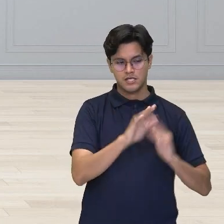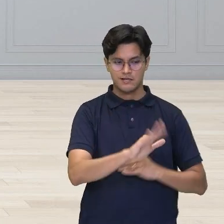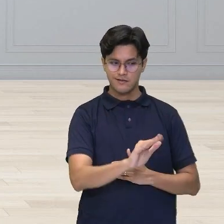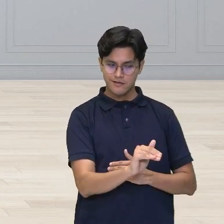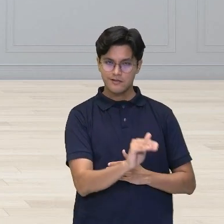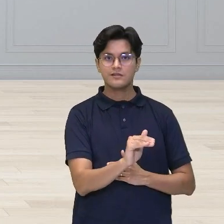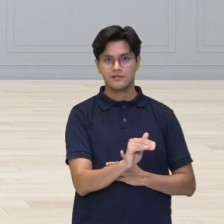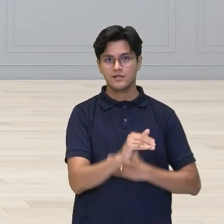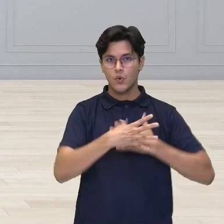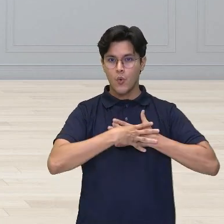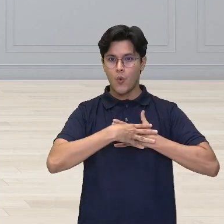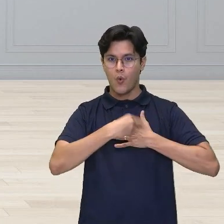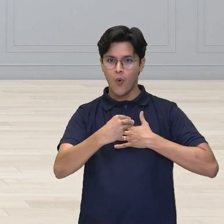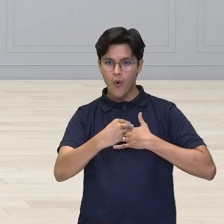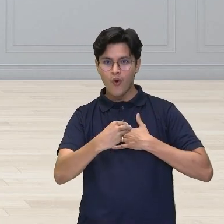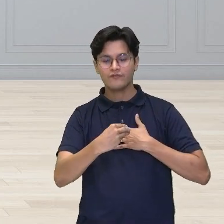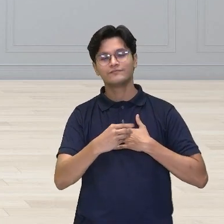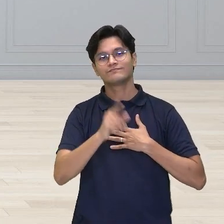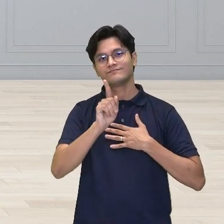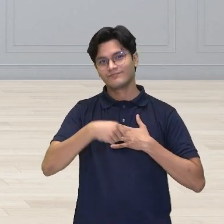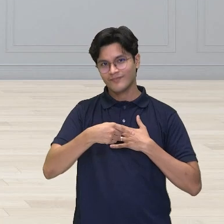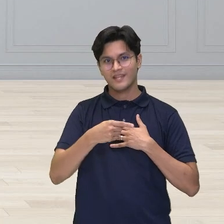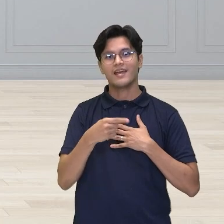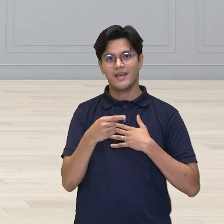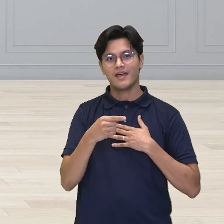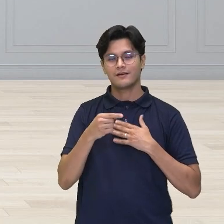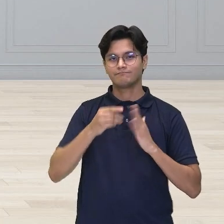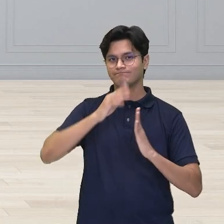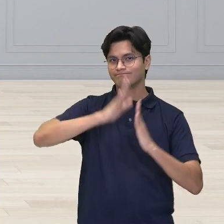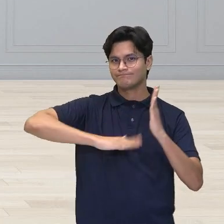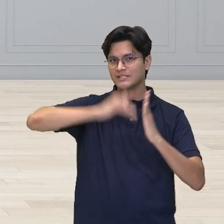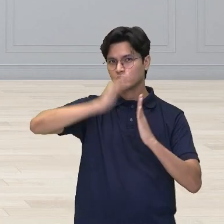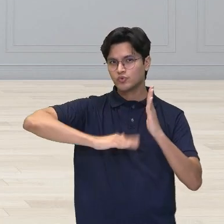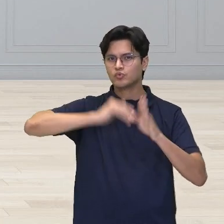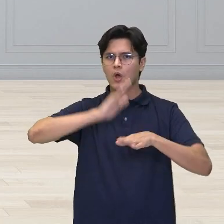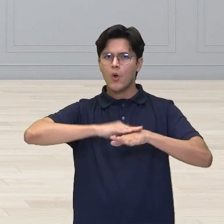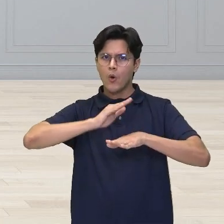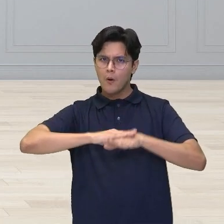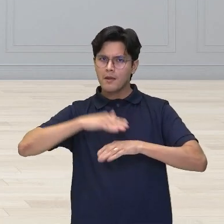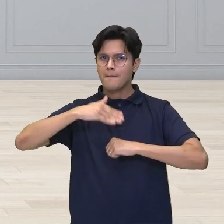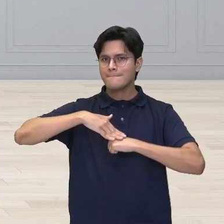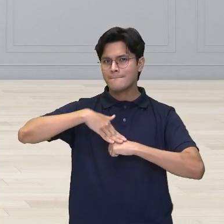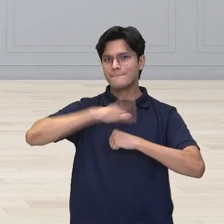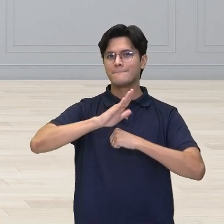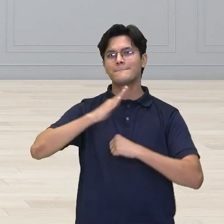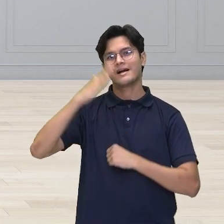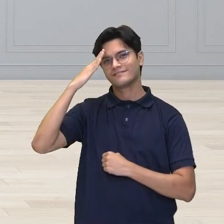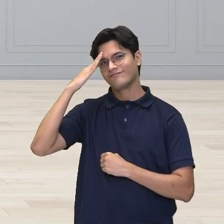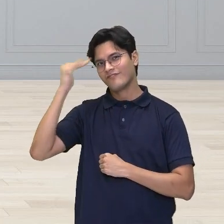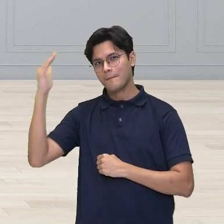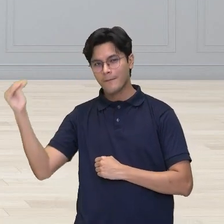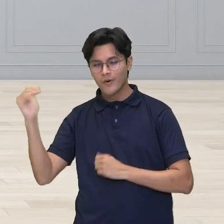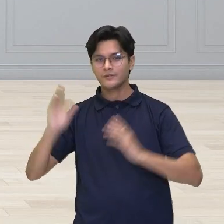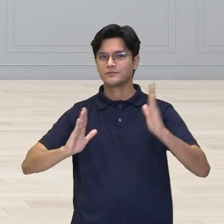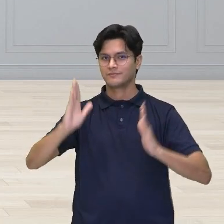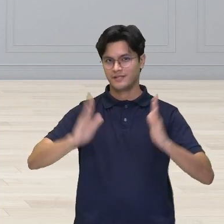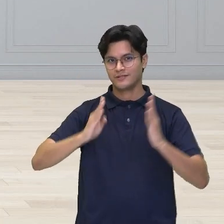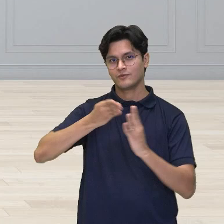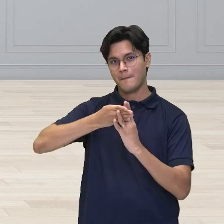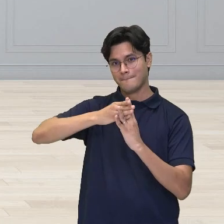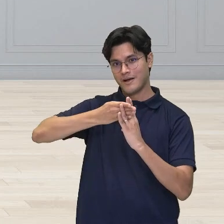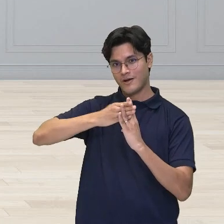uma de suas obras mais populares da pintura barroca. Então, é o estilo barroco, é uma